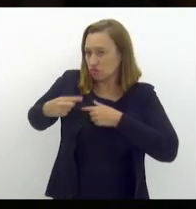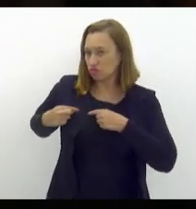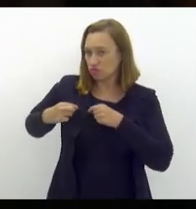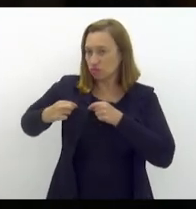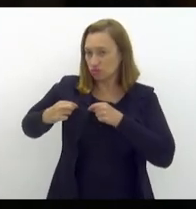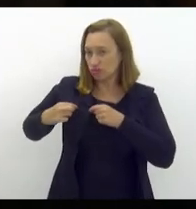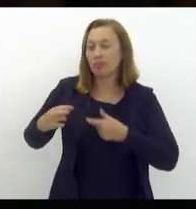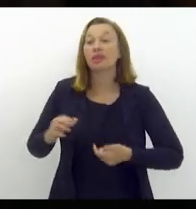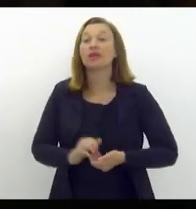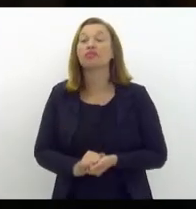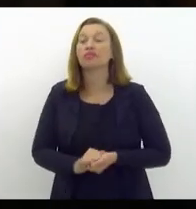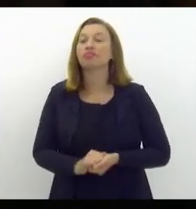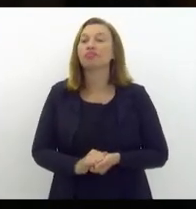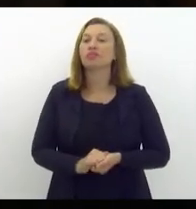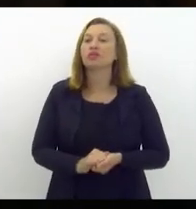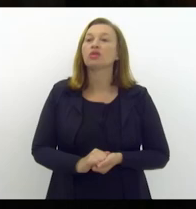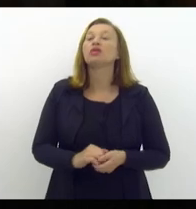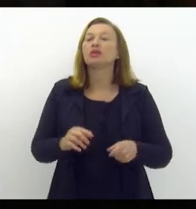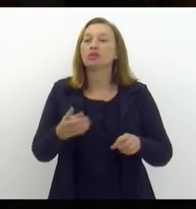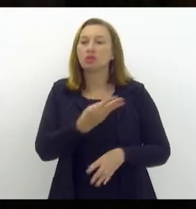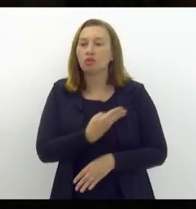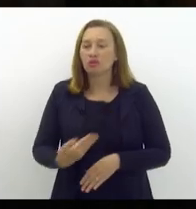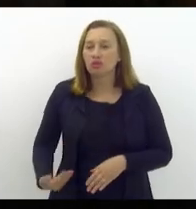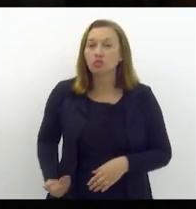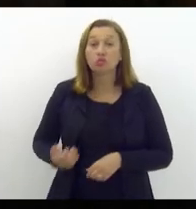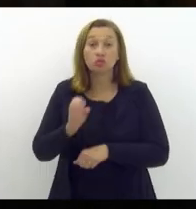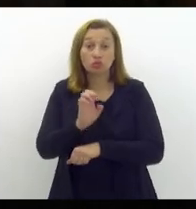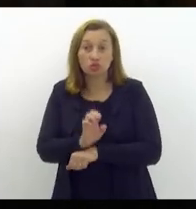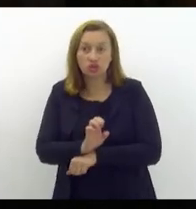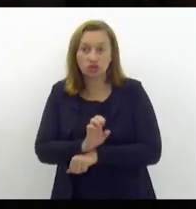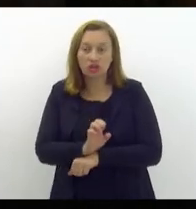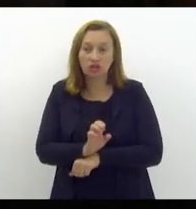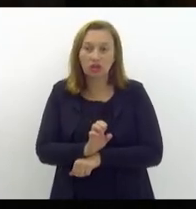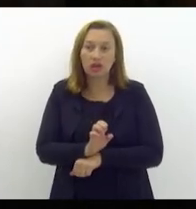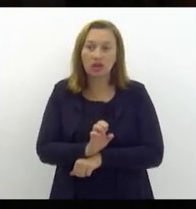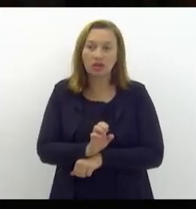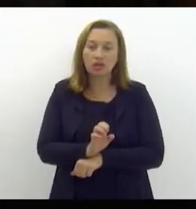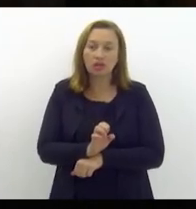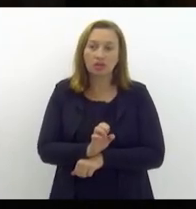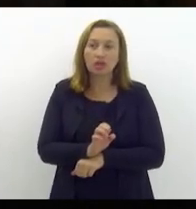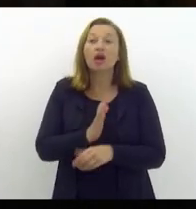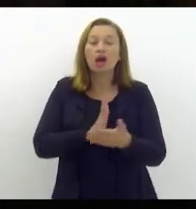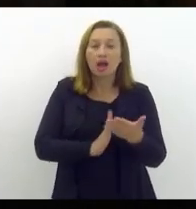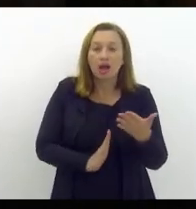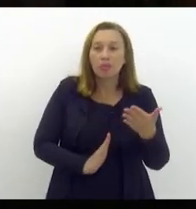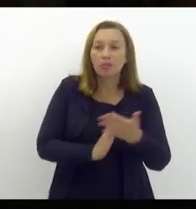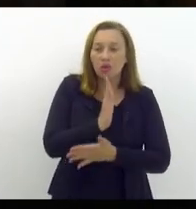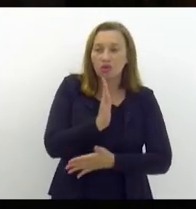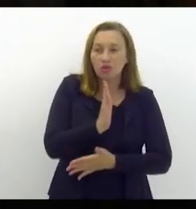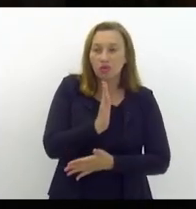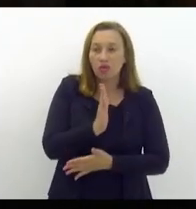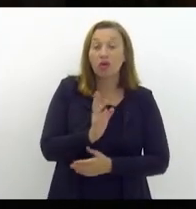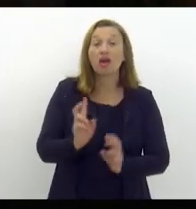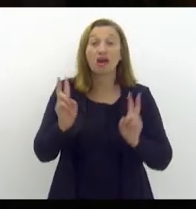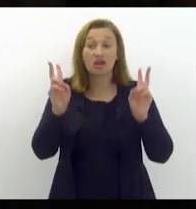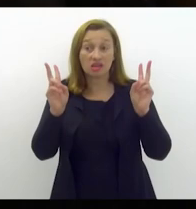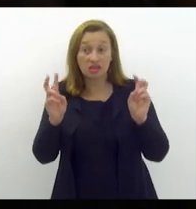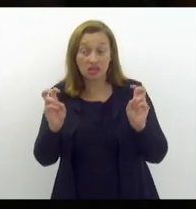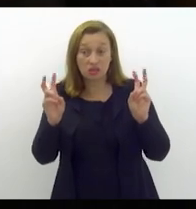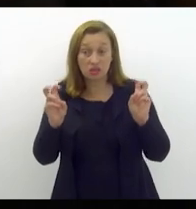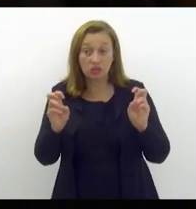corporais, inclusive o governador do estado, acolhendo esta decisão do STF,